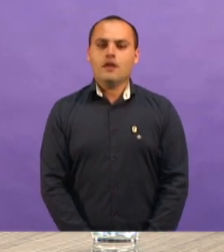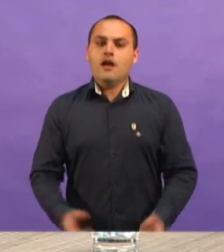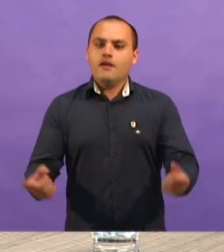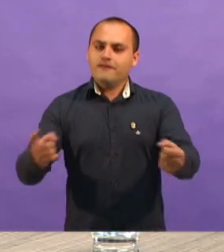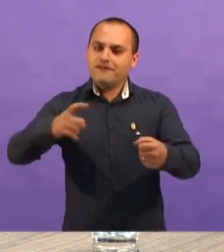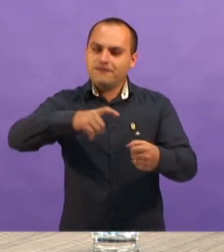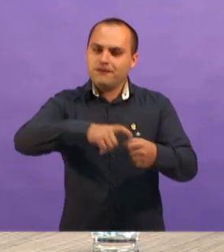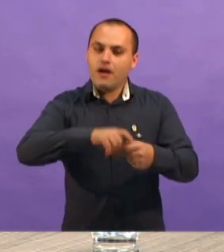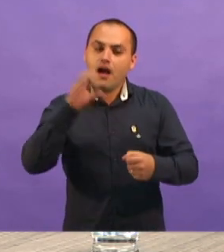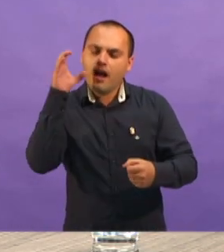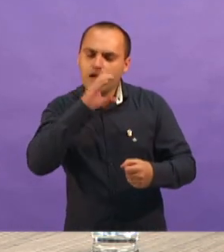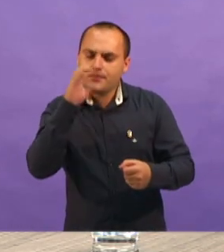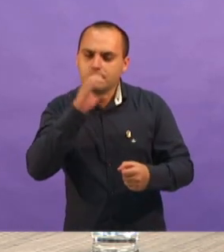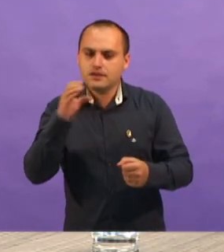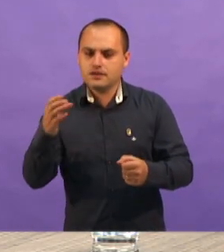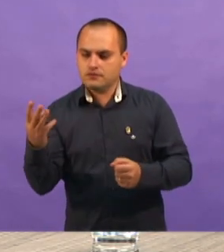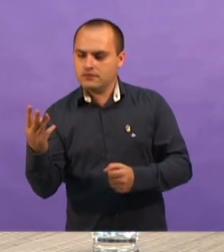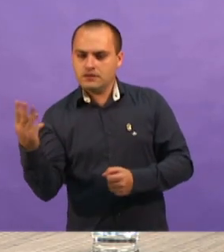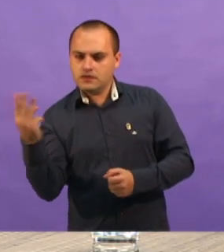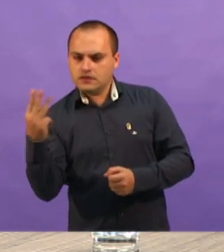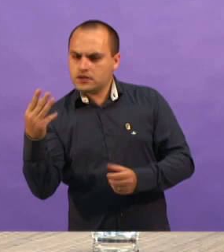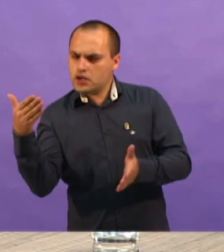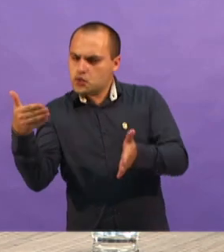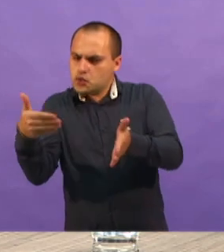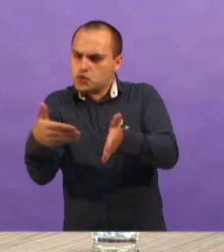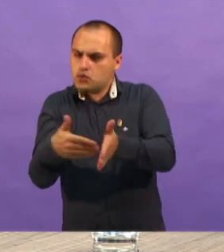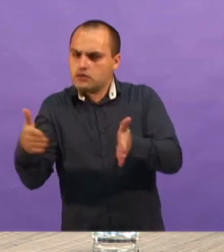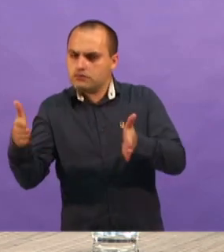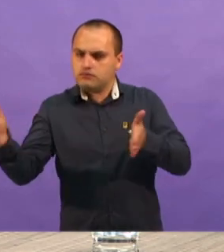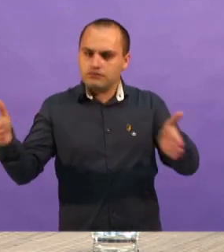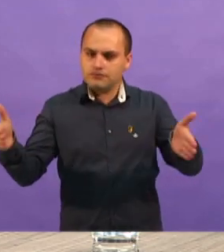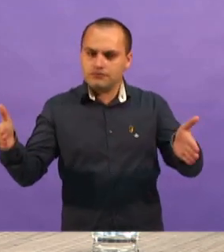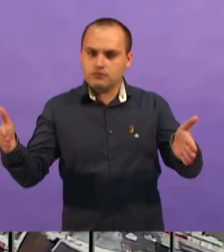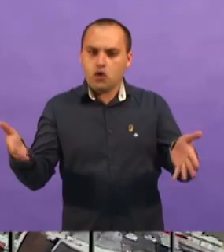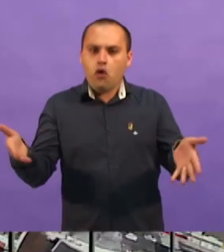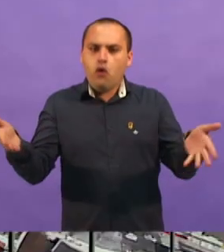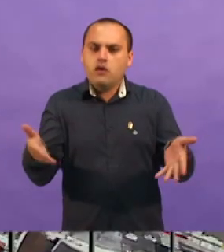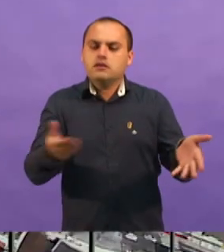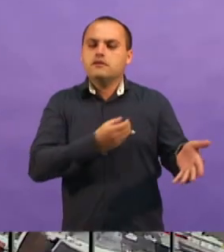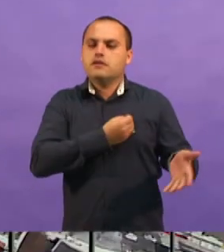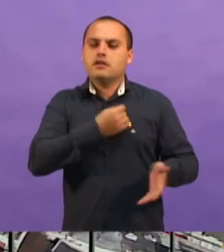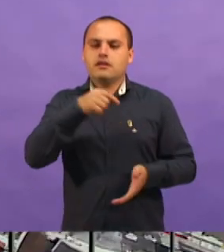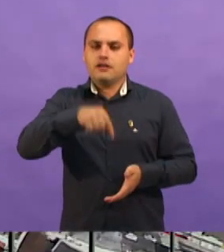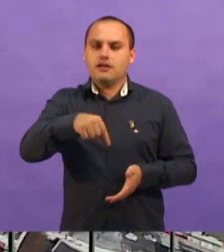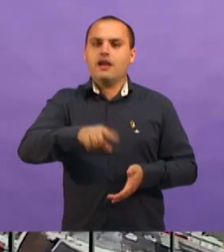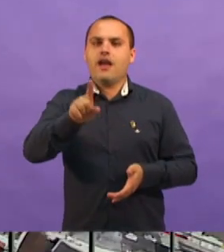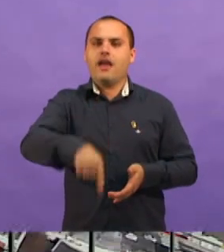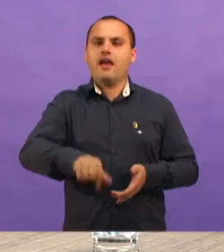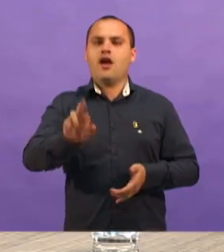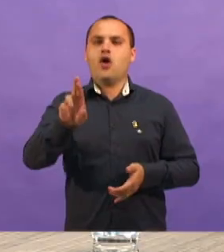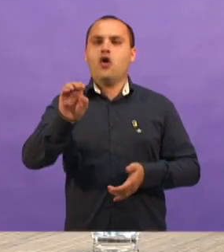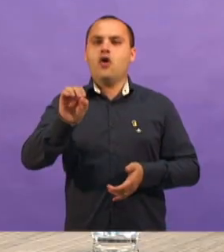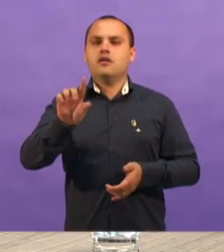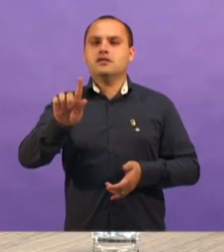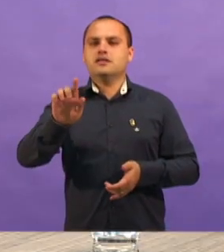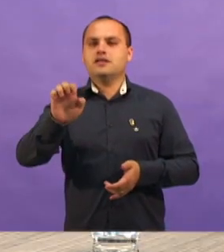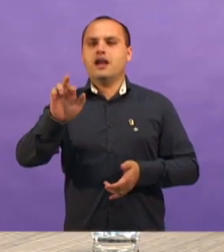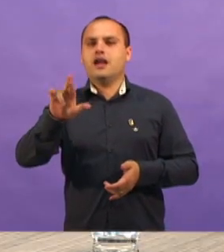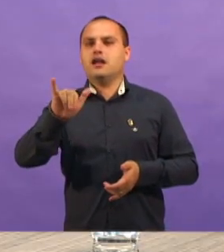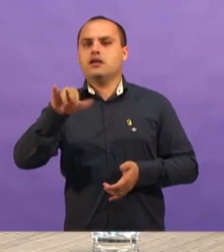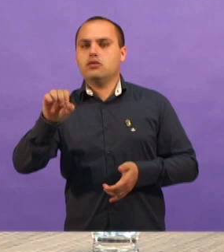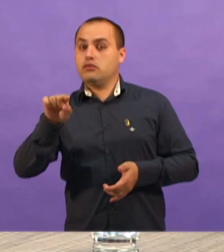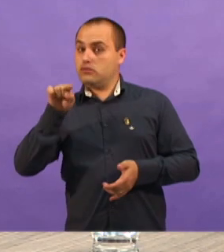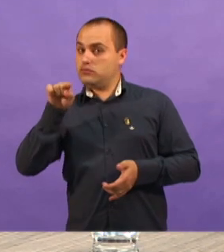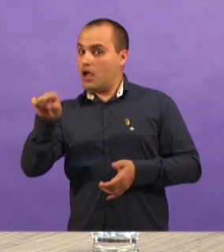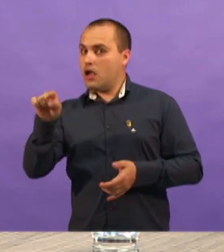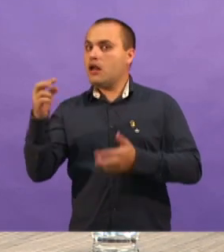Voltamos com o terceiro e último bloco do Câmara Aberta. Hoje está conosco Rogério Lenzi, editor do Anuário de Itajaí, edição